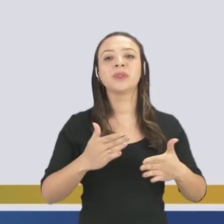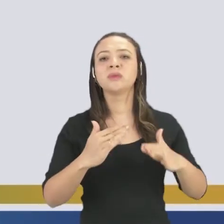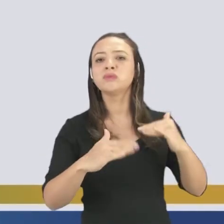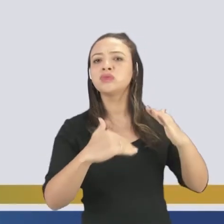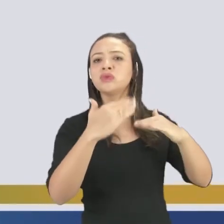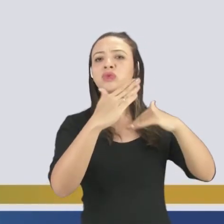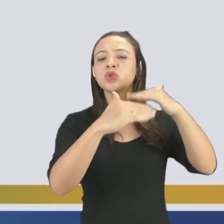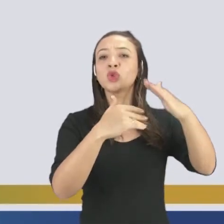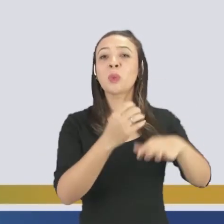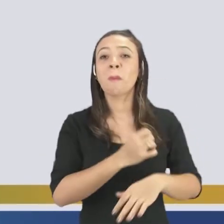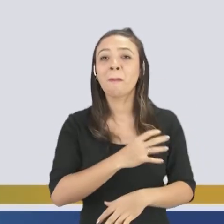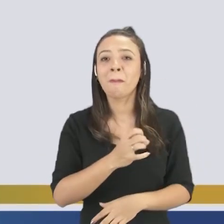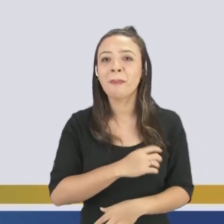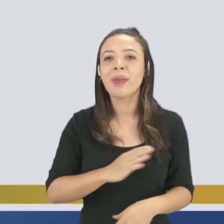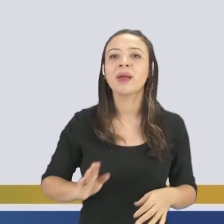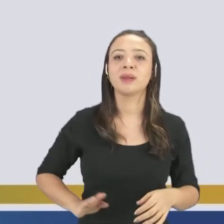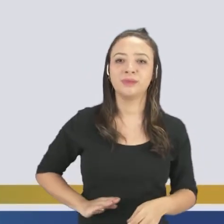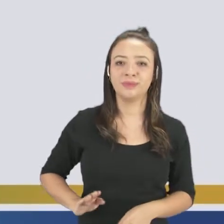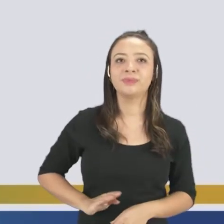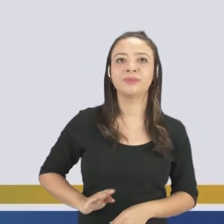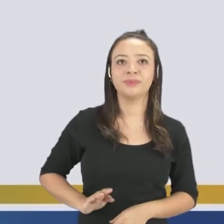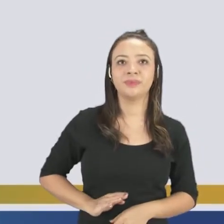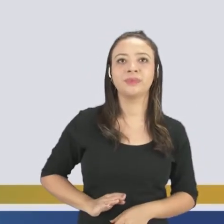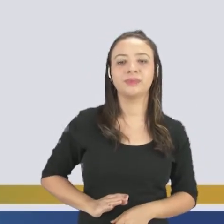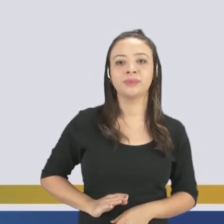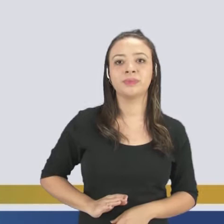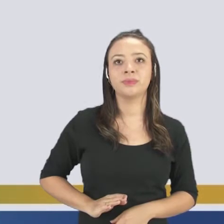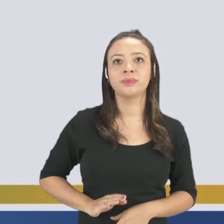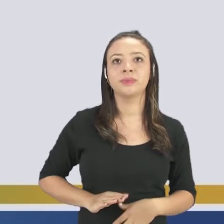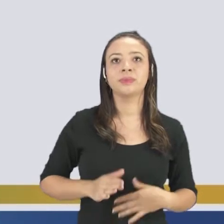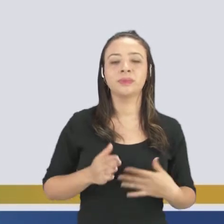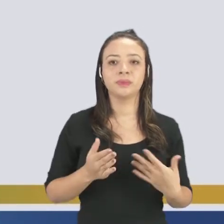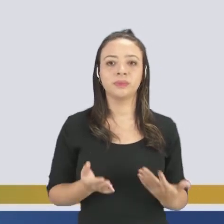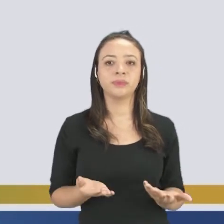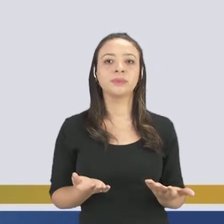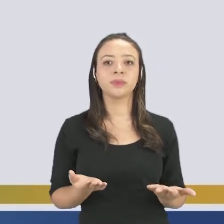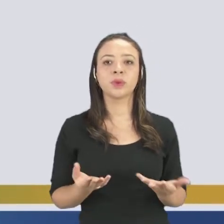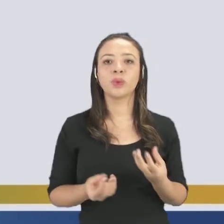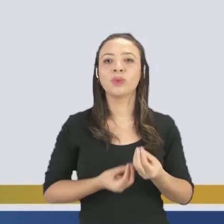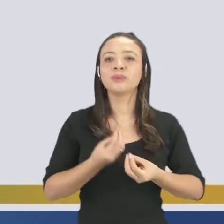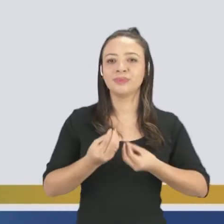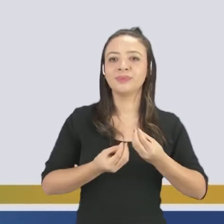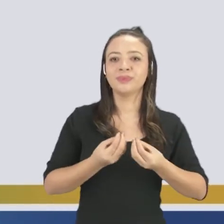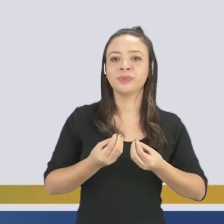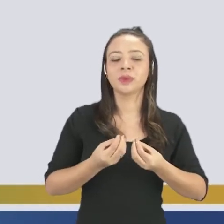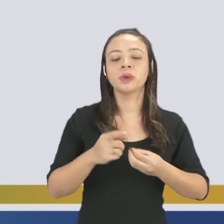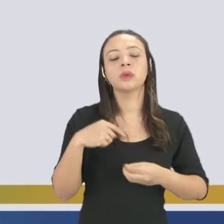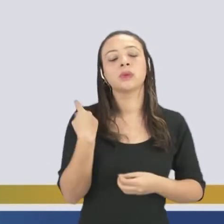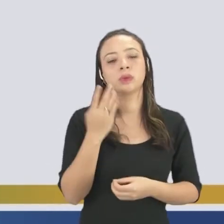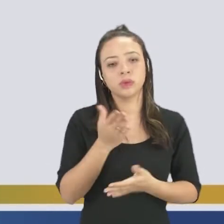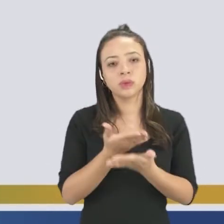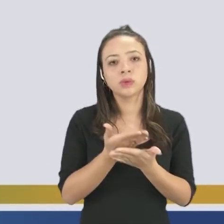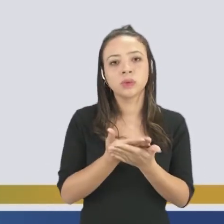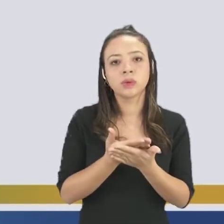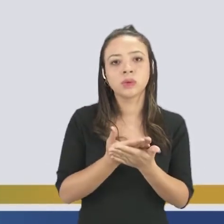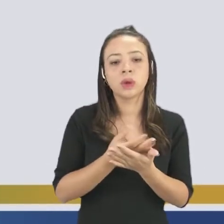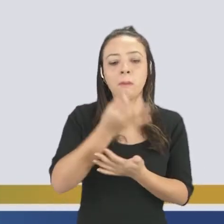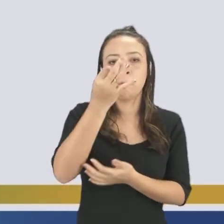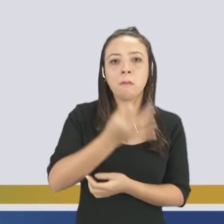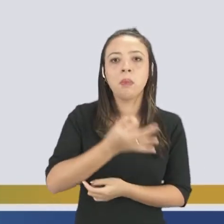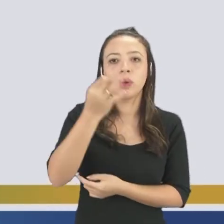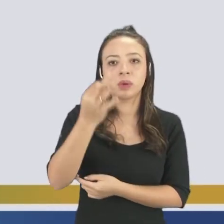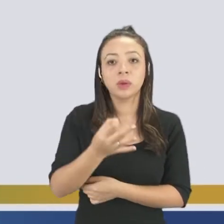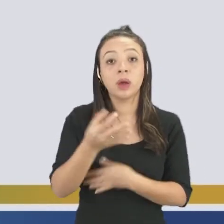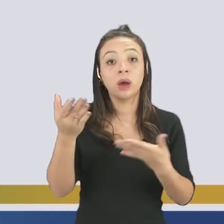Evolução de insegurança alimentar grave, segundo unidades da federação. A gente viu anteriormente os percentuais e aqui